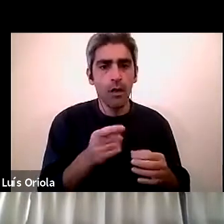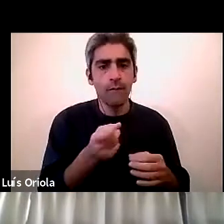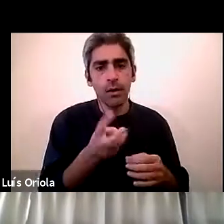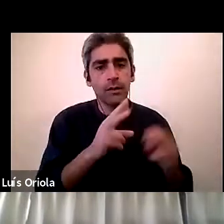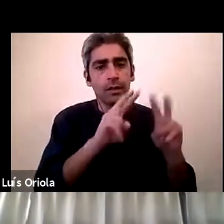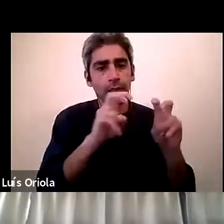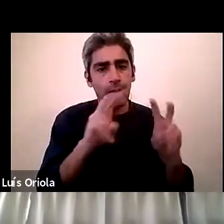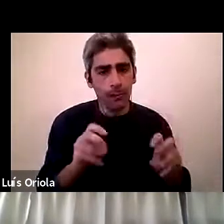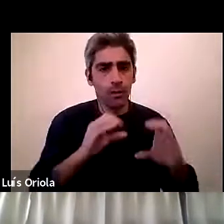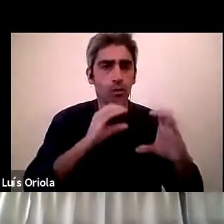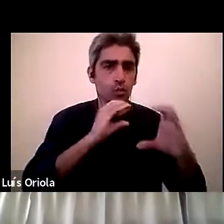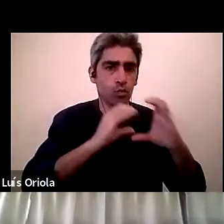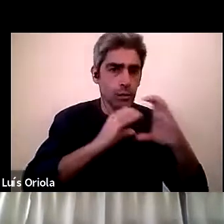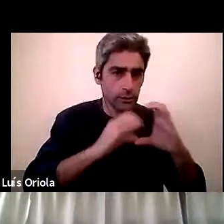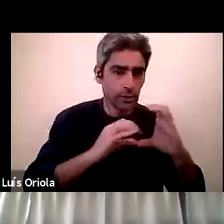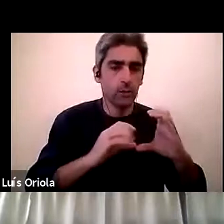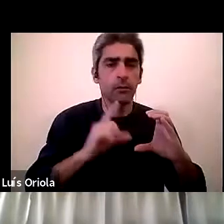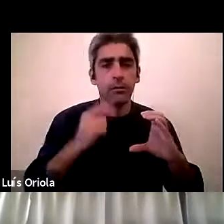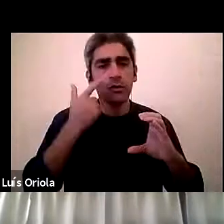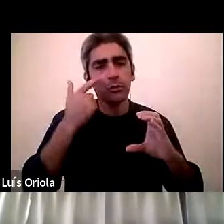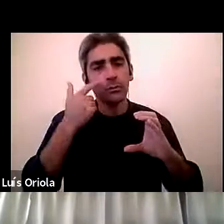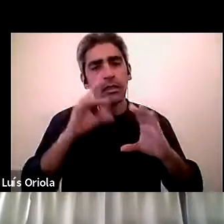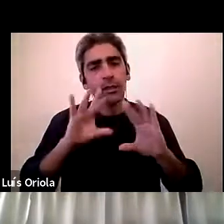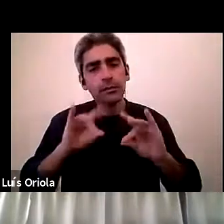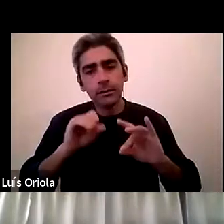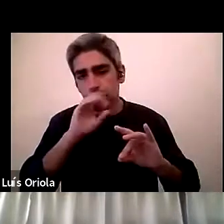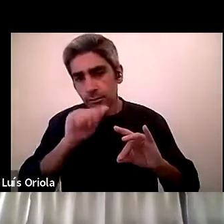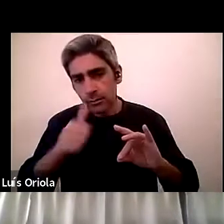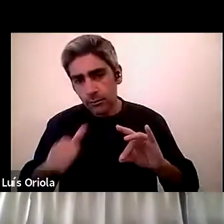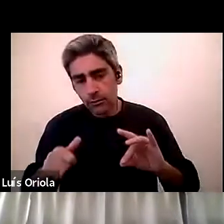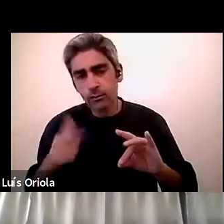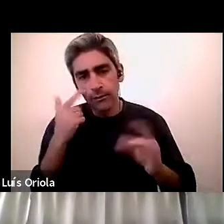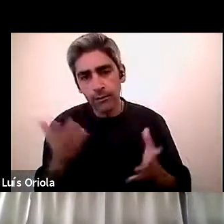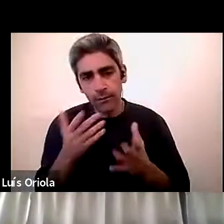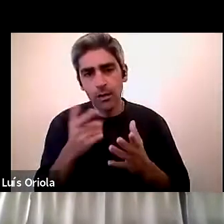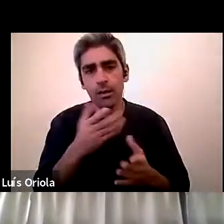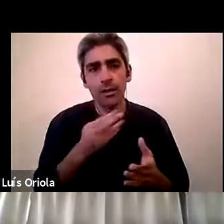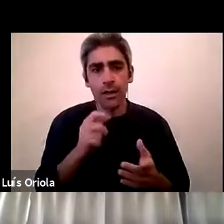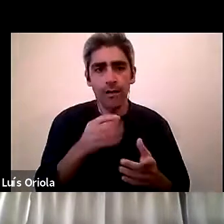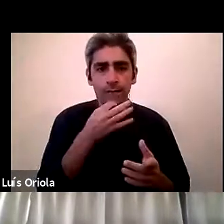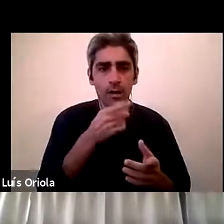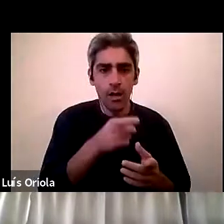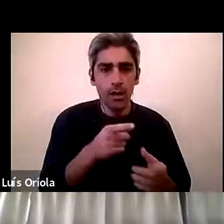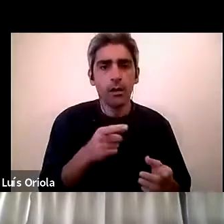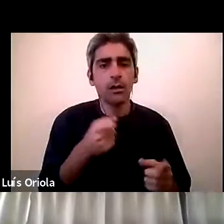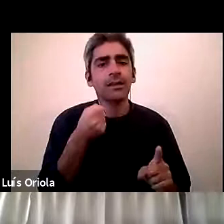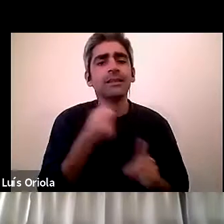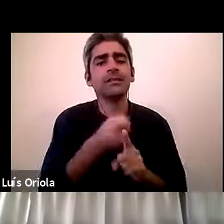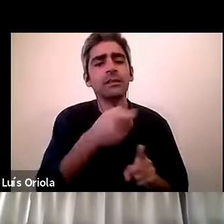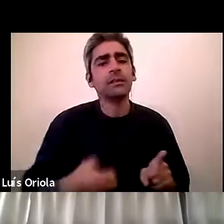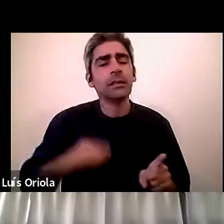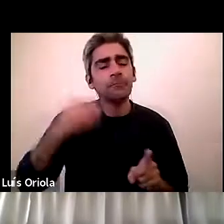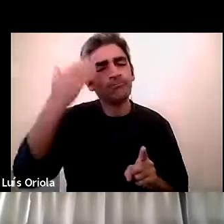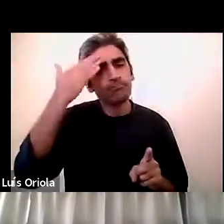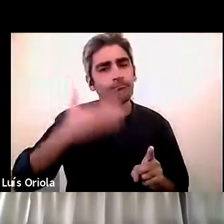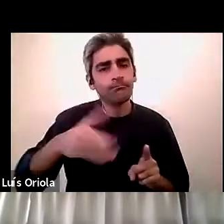desde a comunicação até à experimentação, à promoção da experimentação que o Daniel também falava. Que desafios se colocam